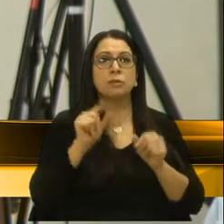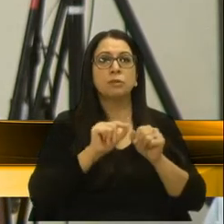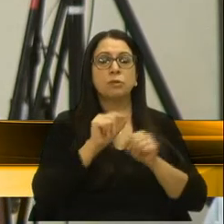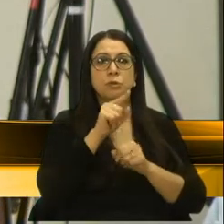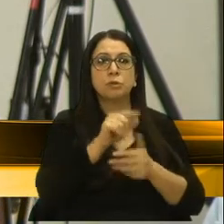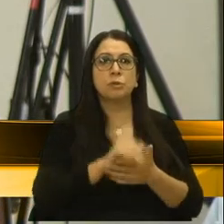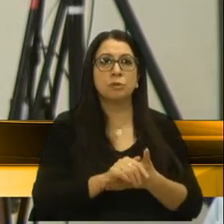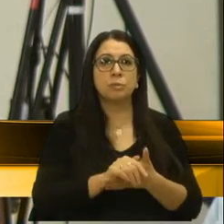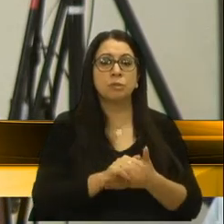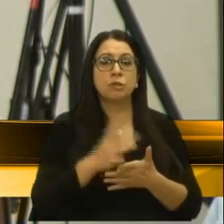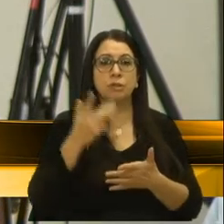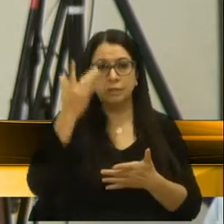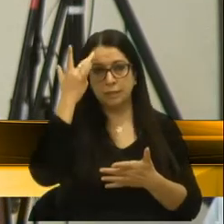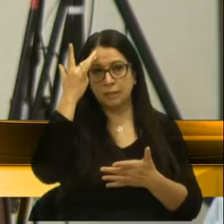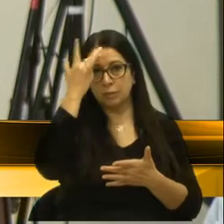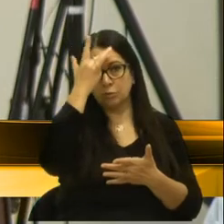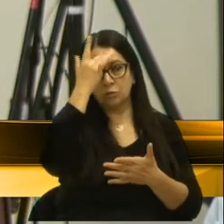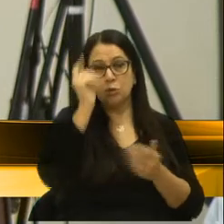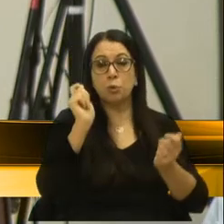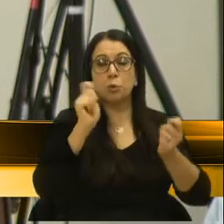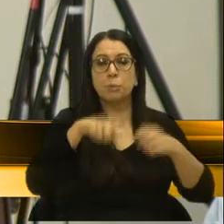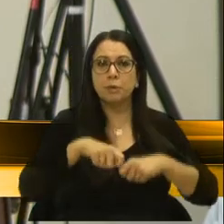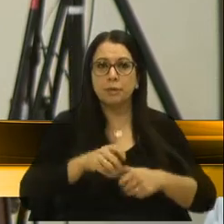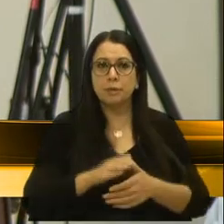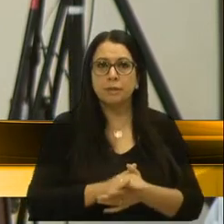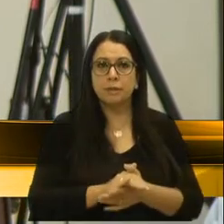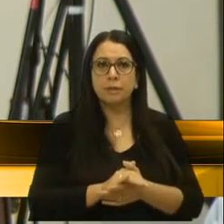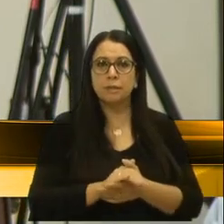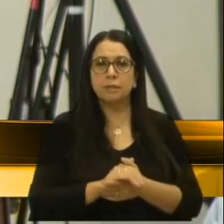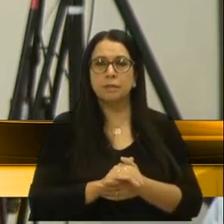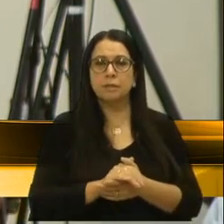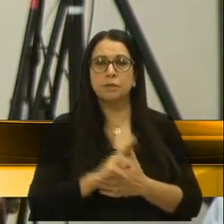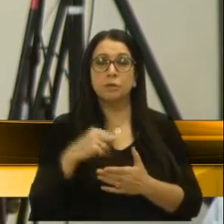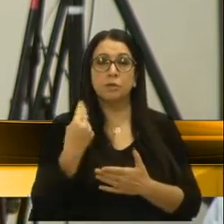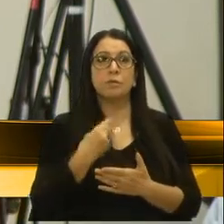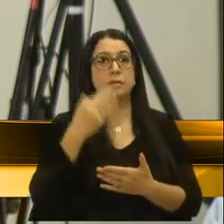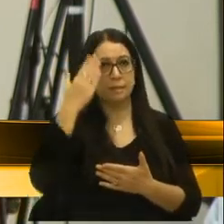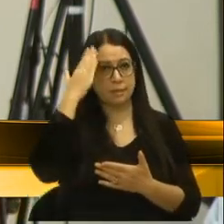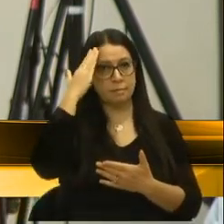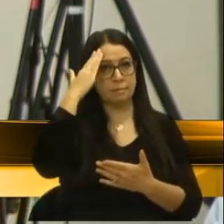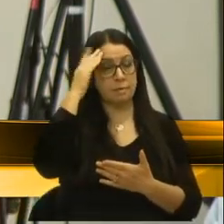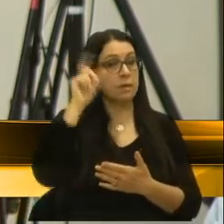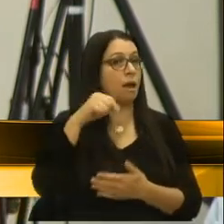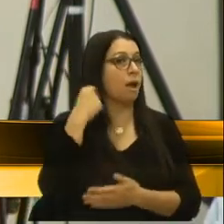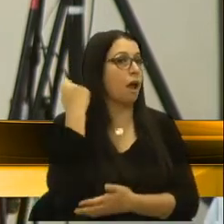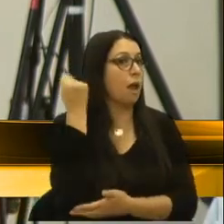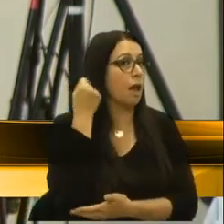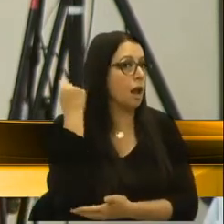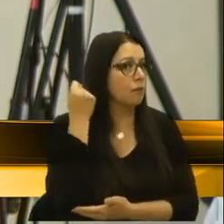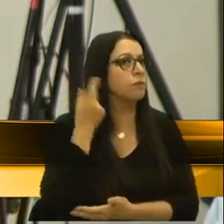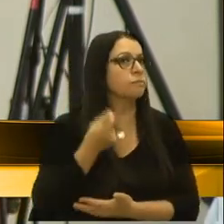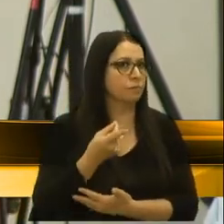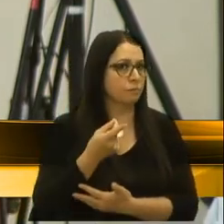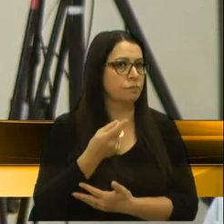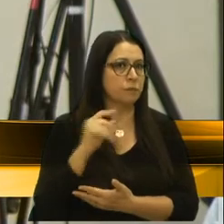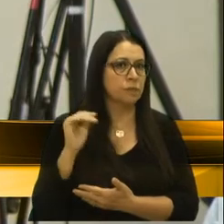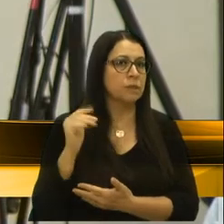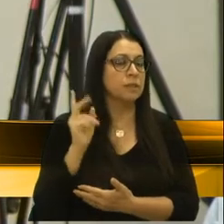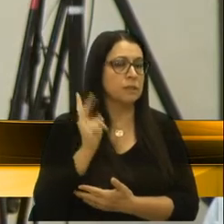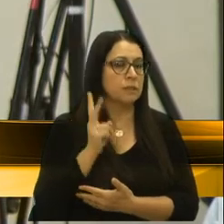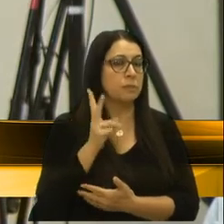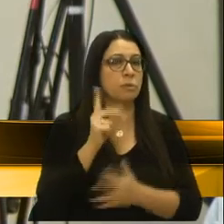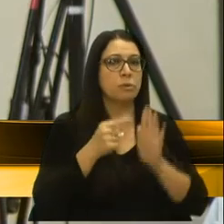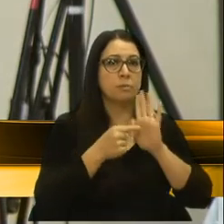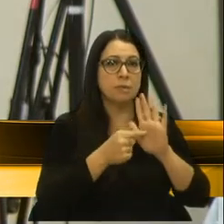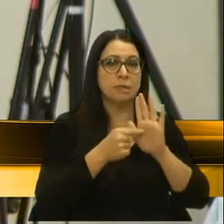questão de saúde mental e competências, a gente sabe que isso é grave. Todas as vezes que eu